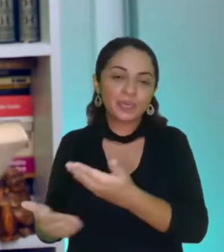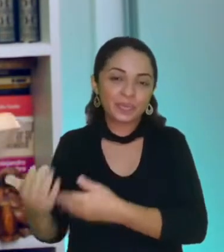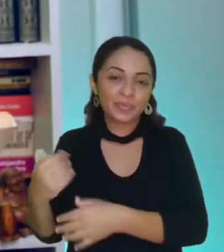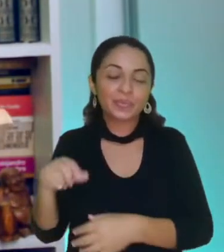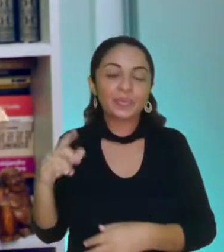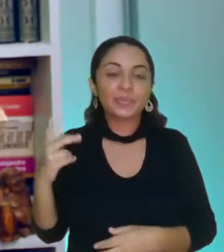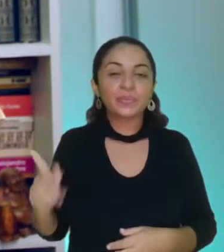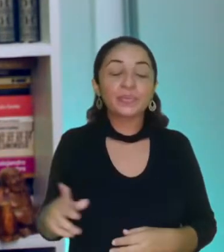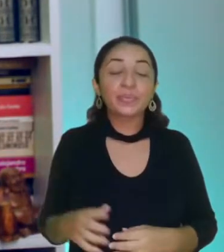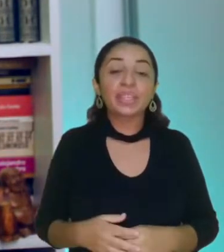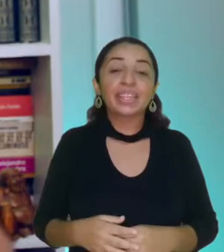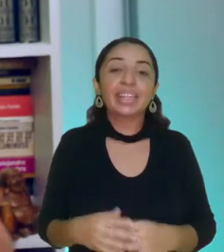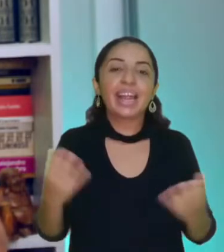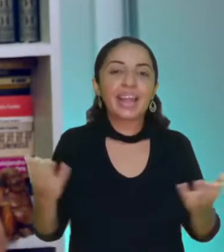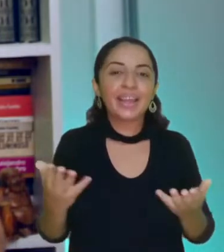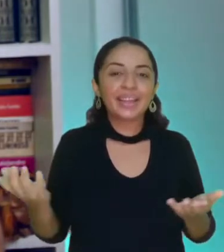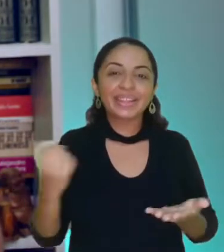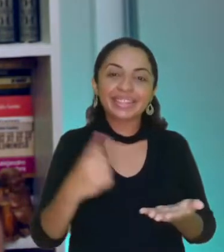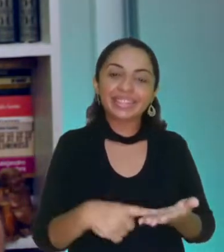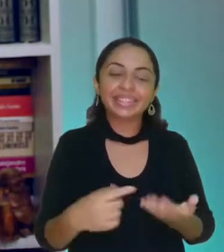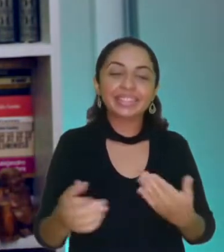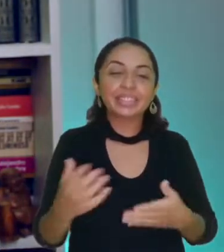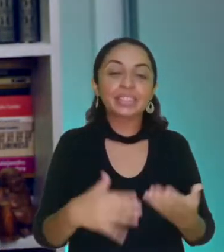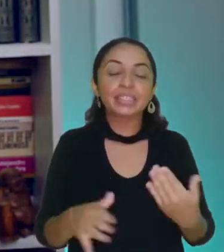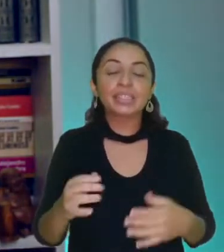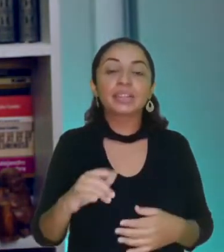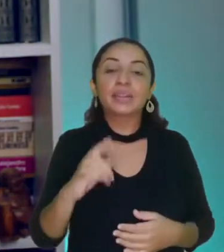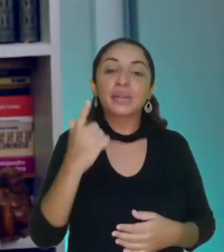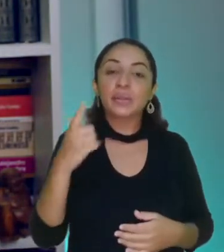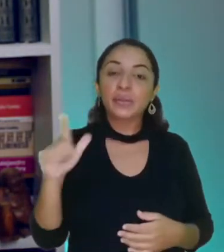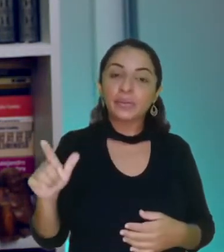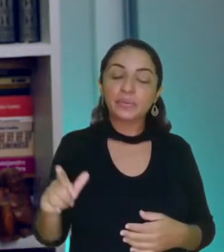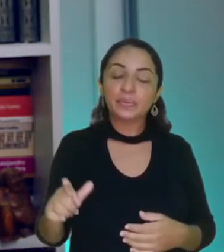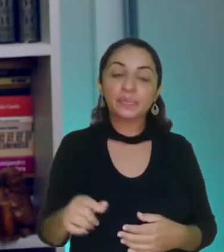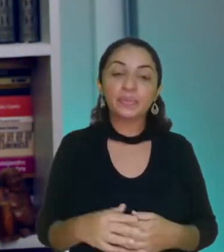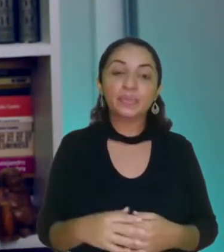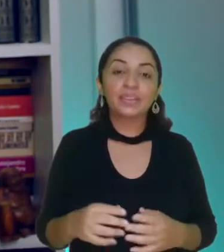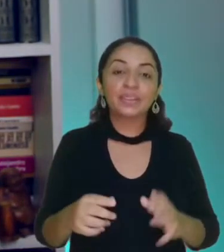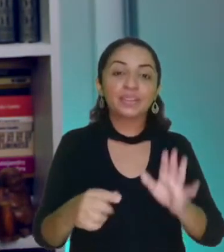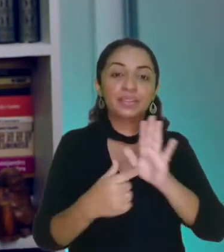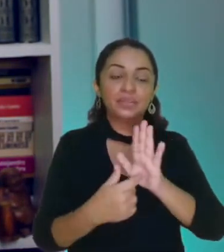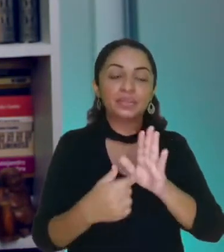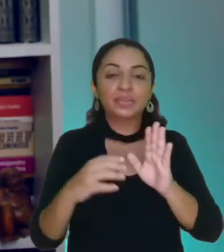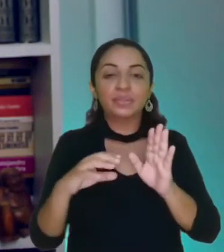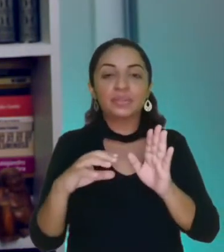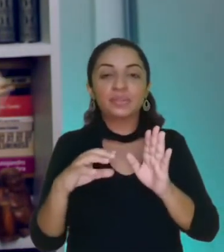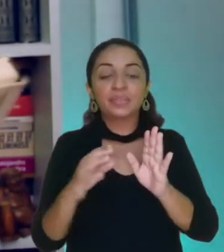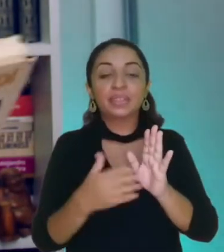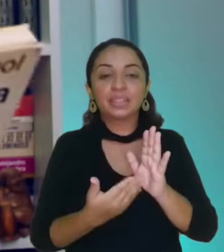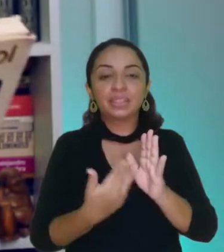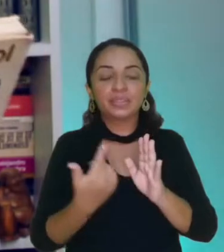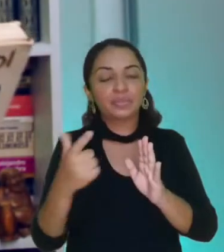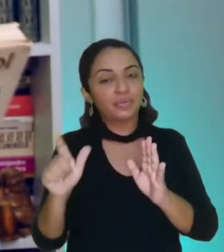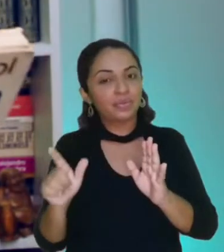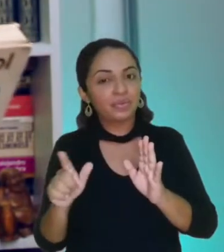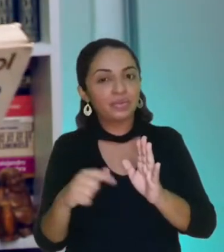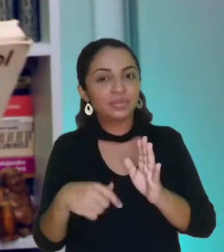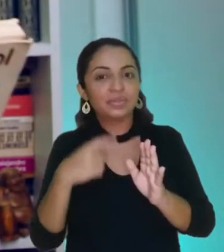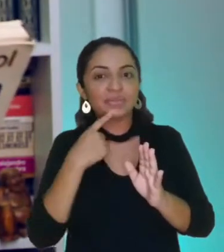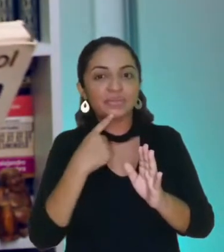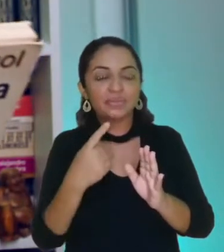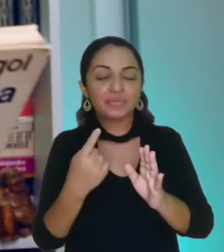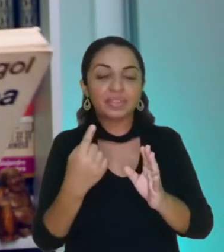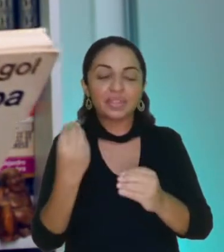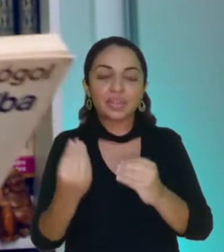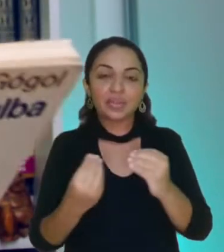a Círculo do Livro. E aqui, Taras Bulba, do Gogol, o grande clássico do Nikolai Gogol. A